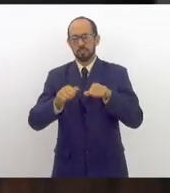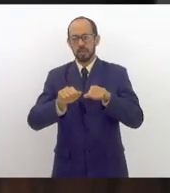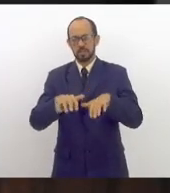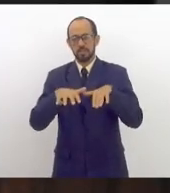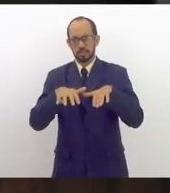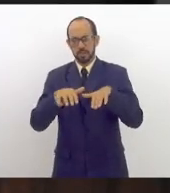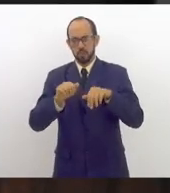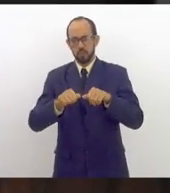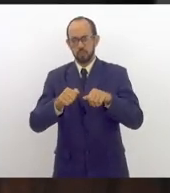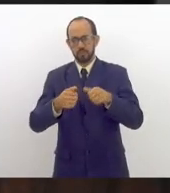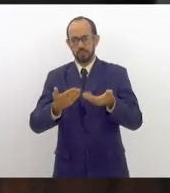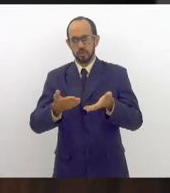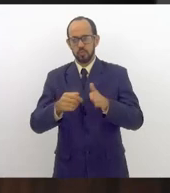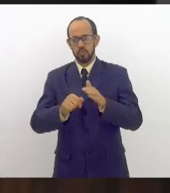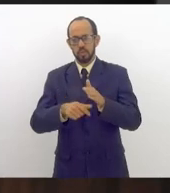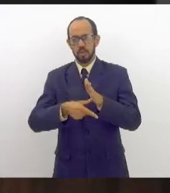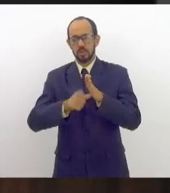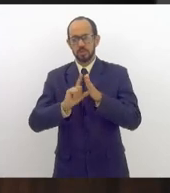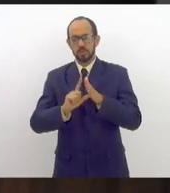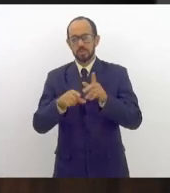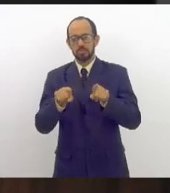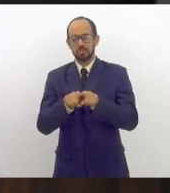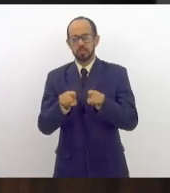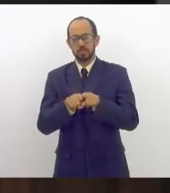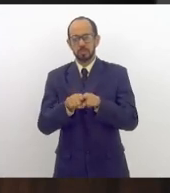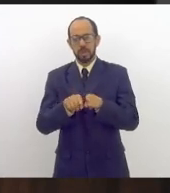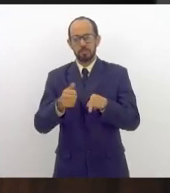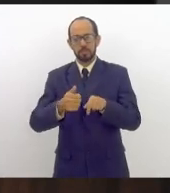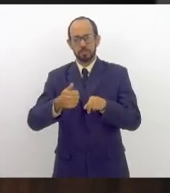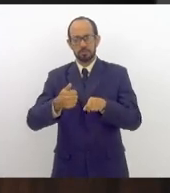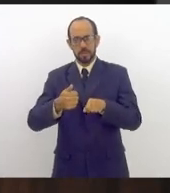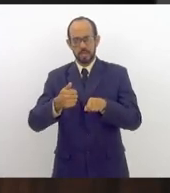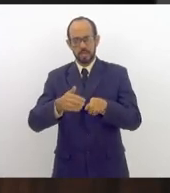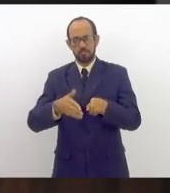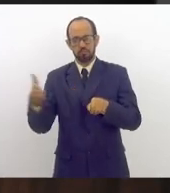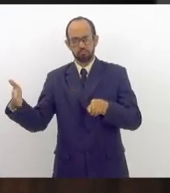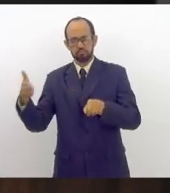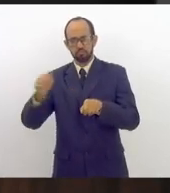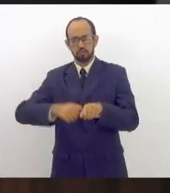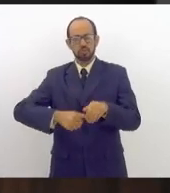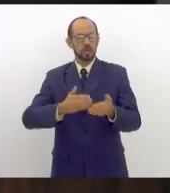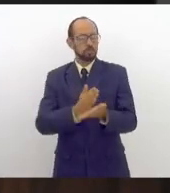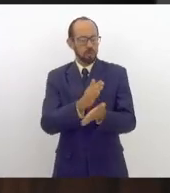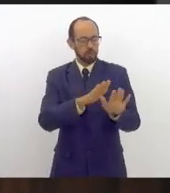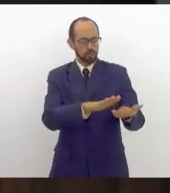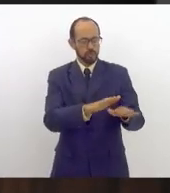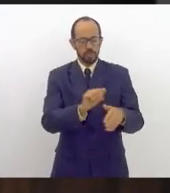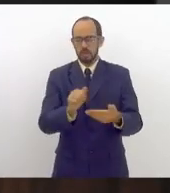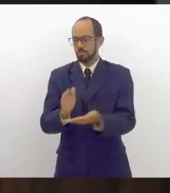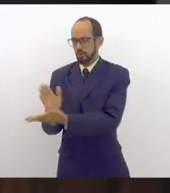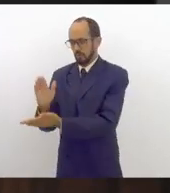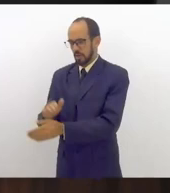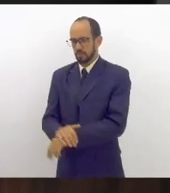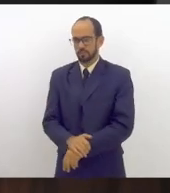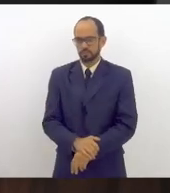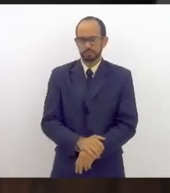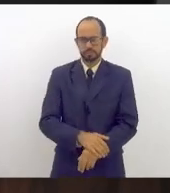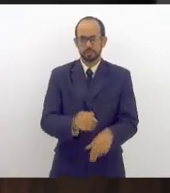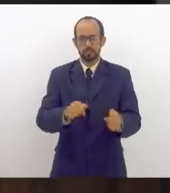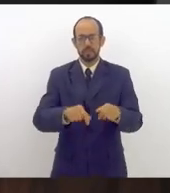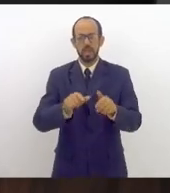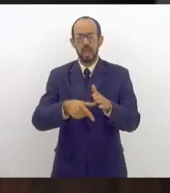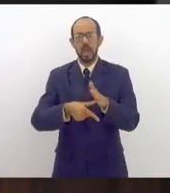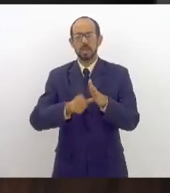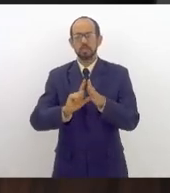antecipo a primeira sessão extraordinária também com autorização do plenário. Se os que aprovam, permaneçam como estão, aprovados. Antes de encerrar a primeira sessão